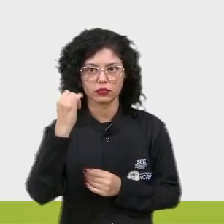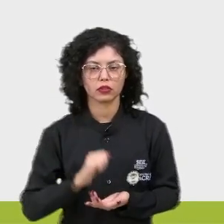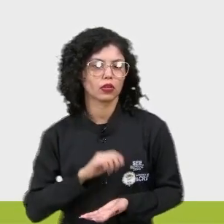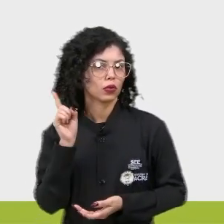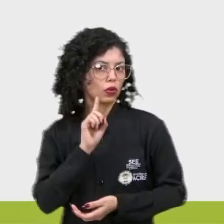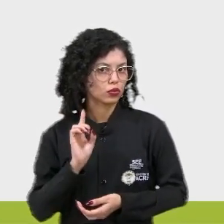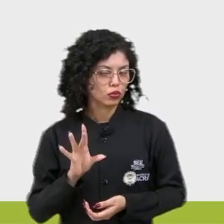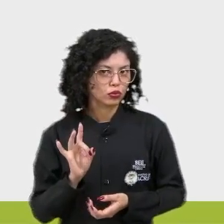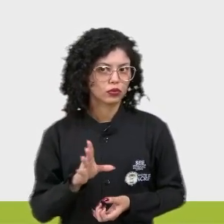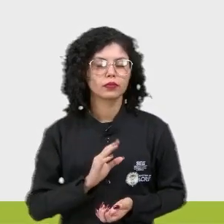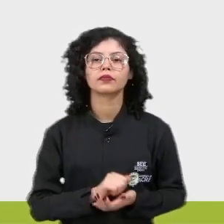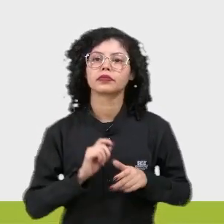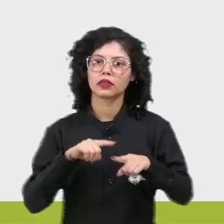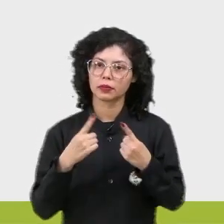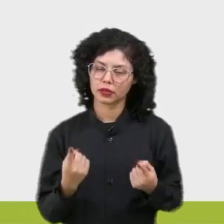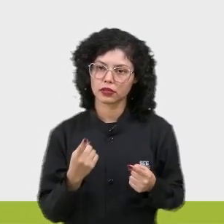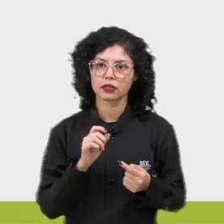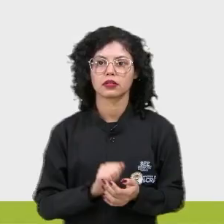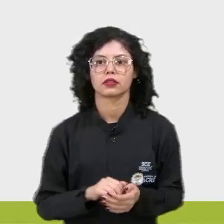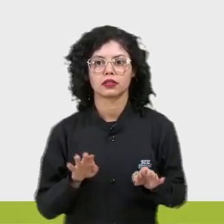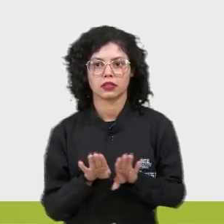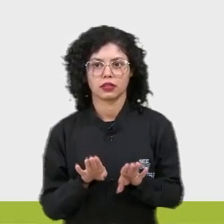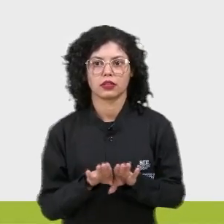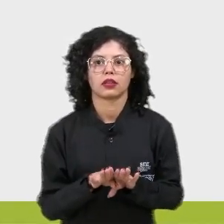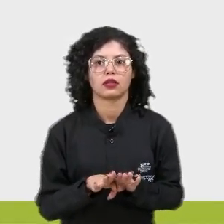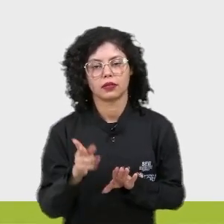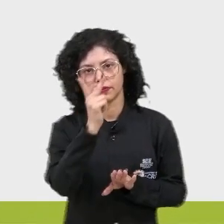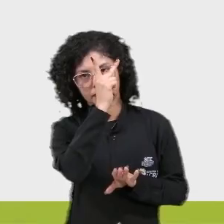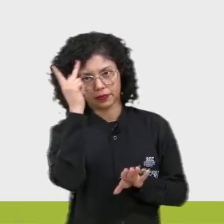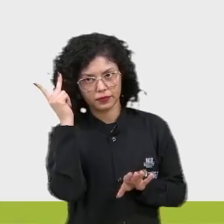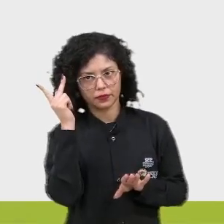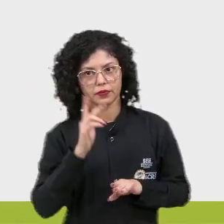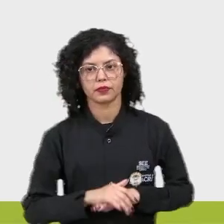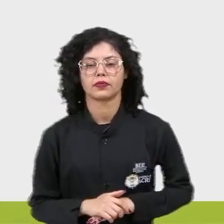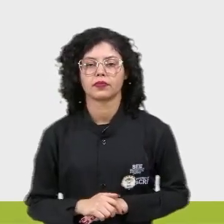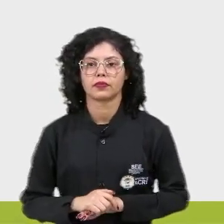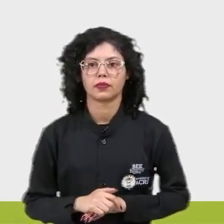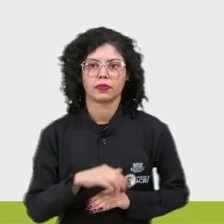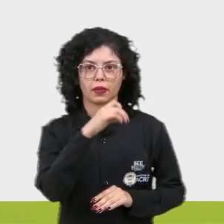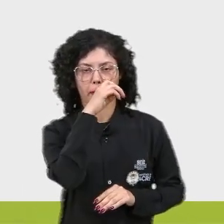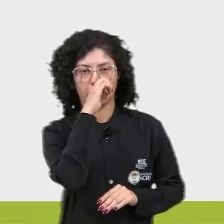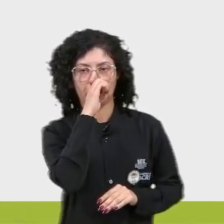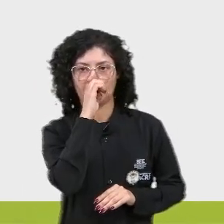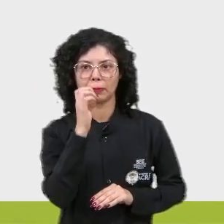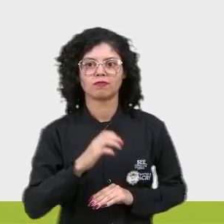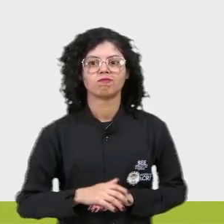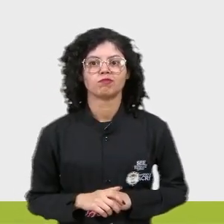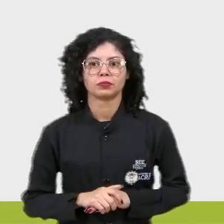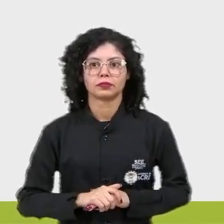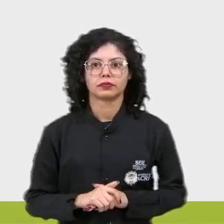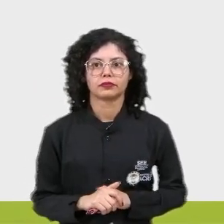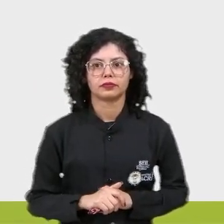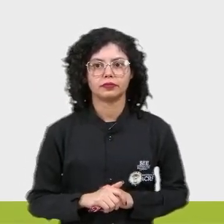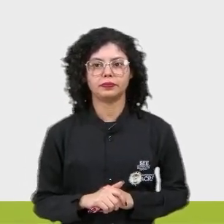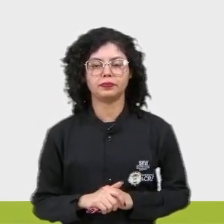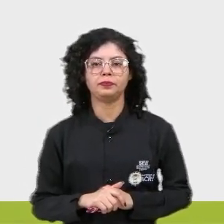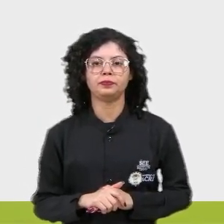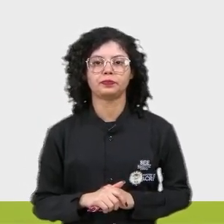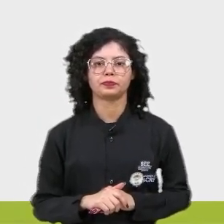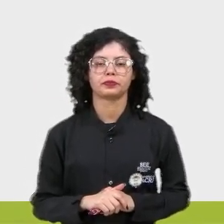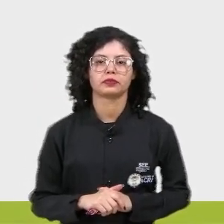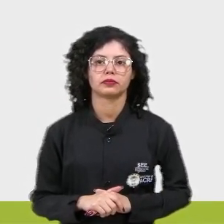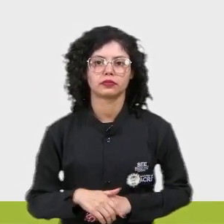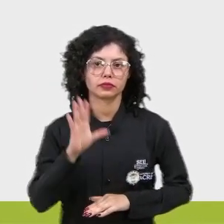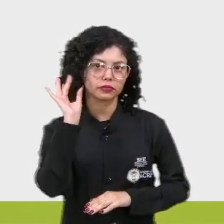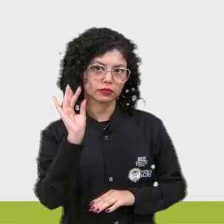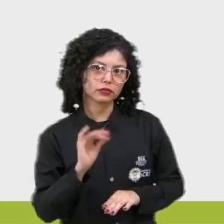só mercadorias, mas também é o transporte aí de pessoas, tá? Então, vamos falar de